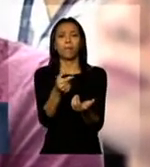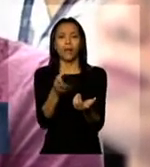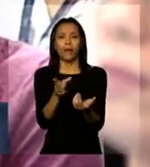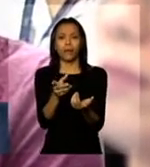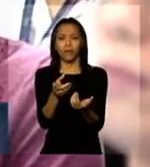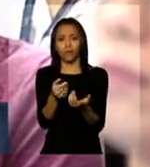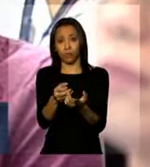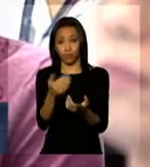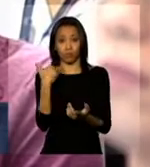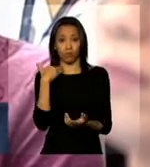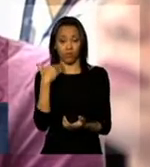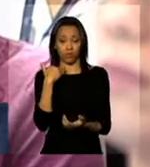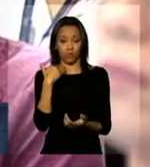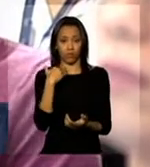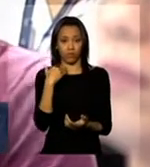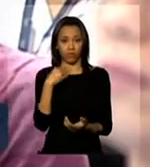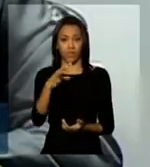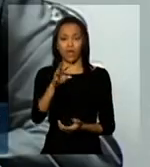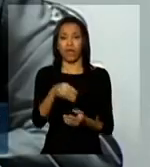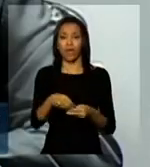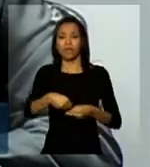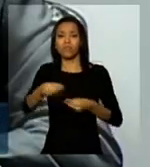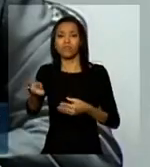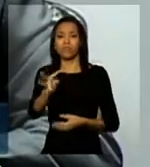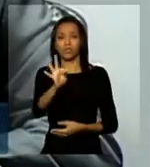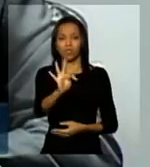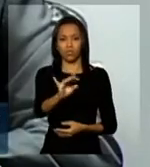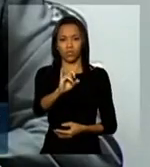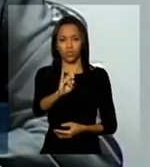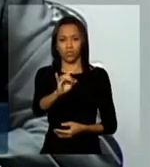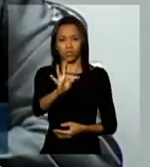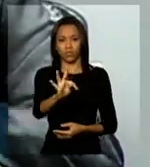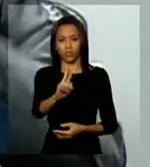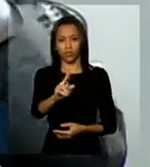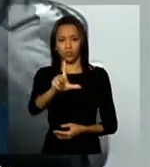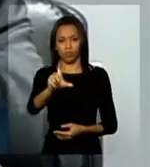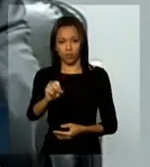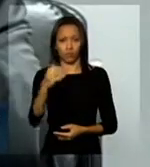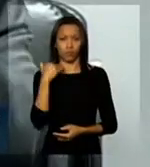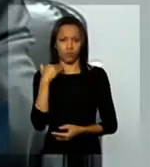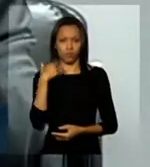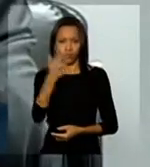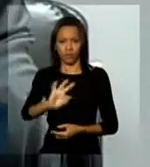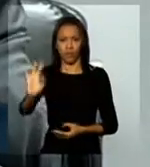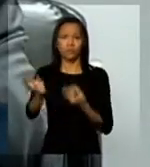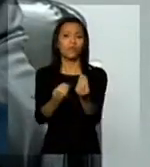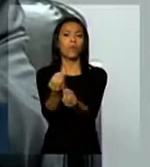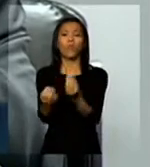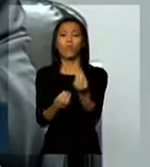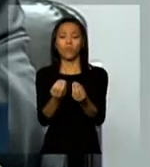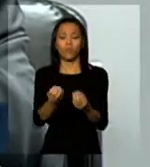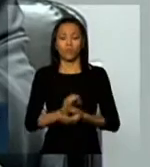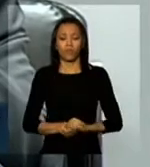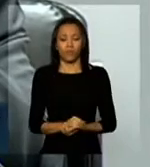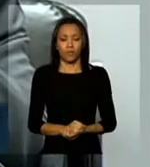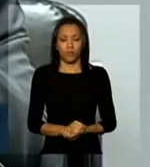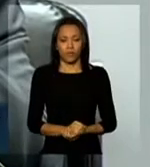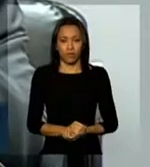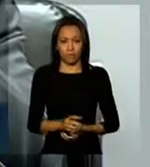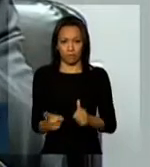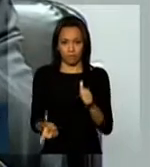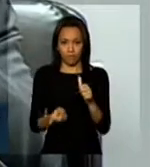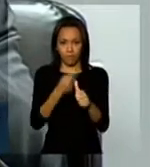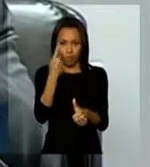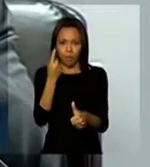bancos federais esse ano. Muito obrigada. Bom, em primeiro lugar, o abatimento